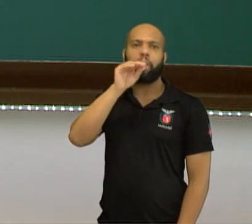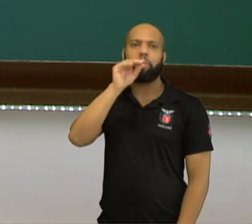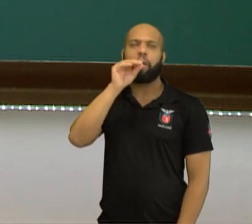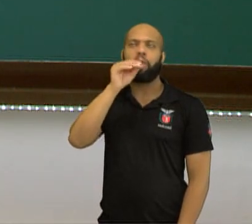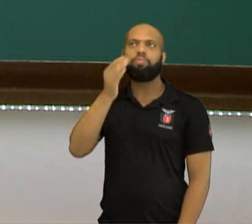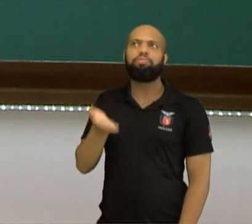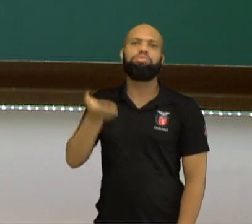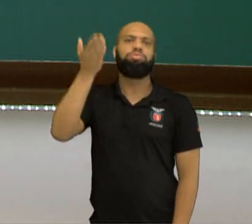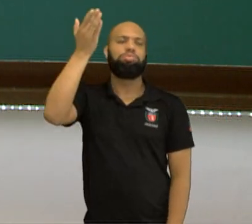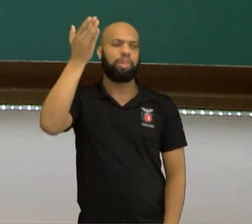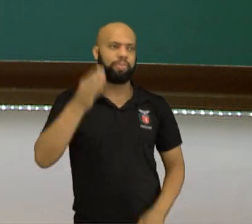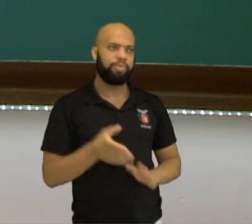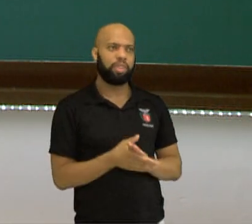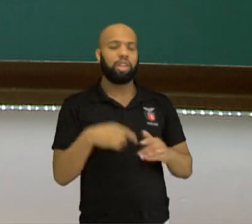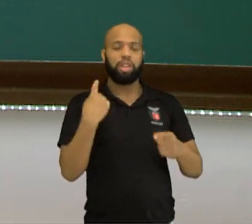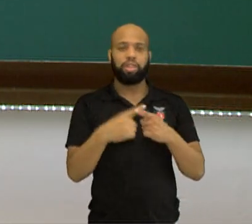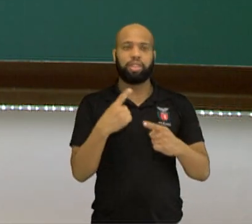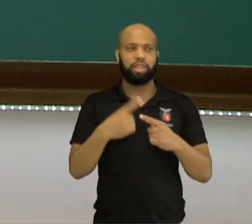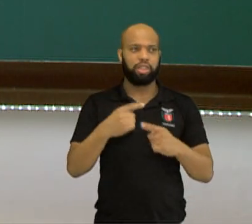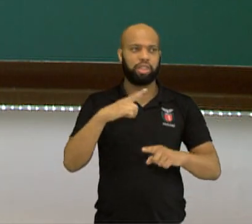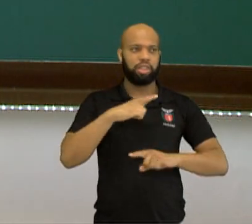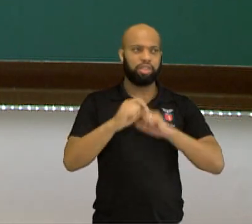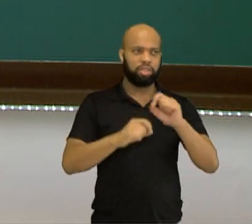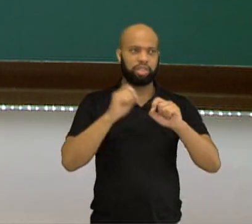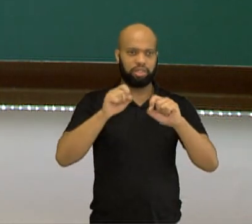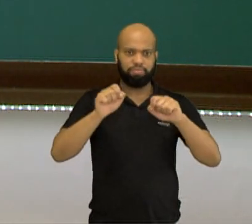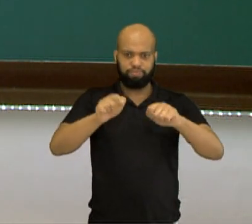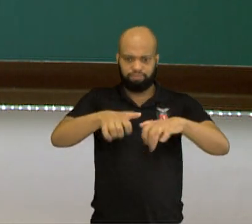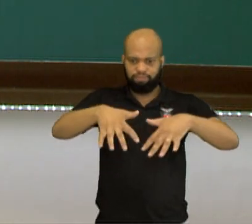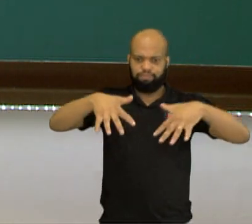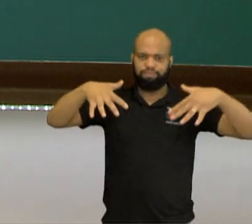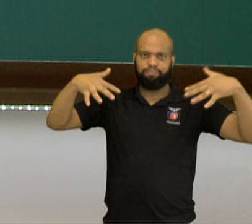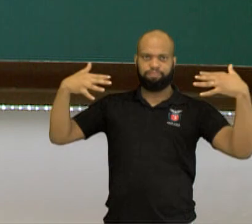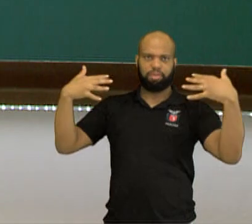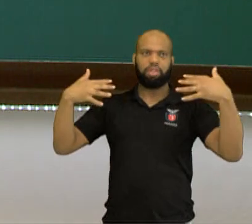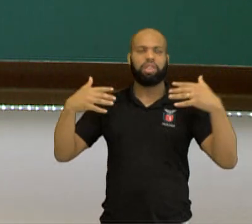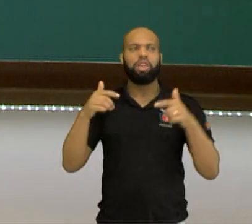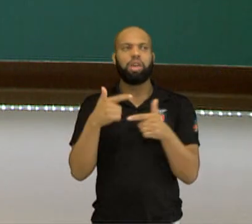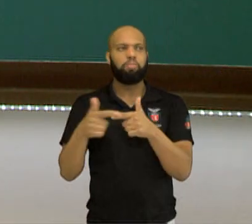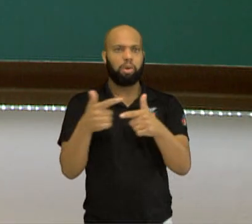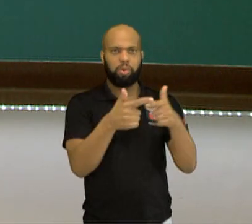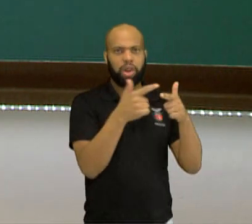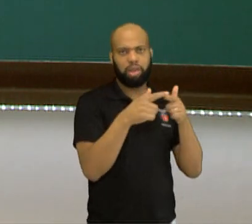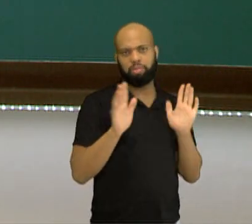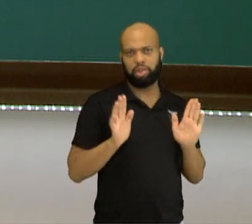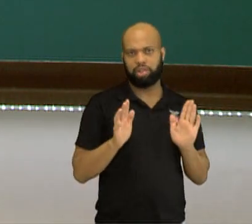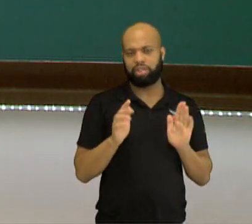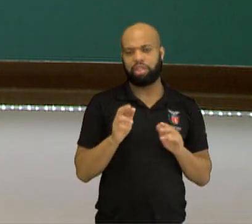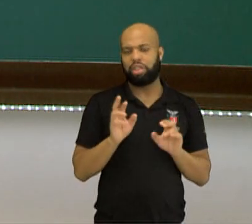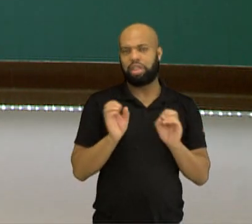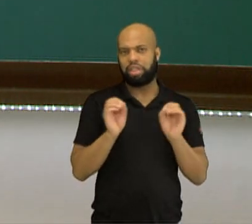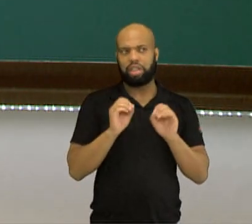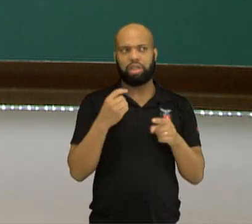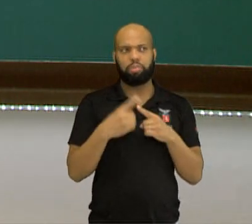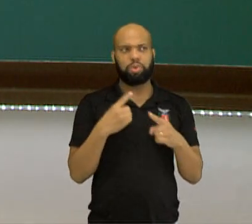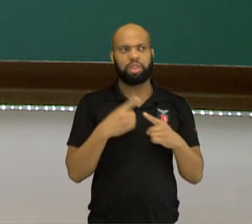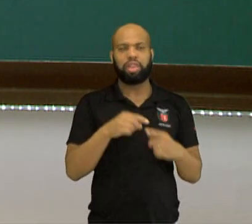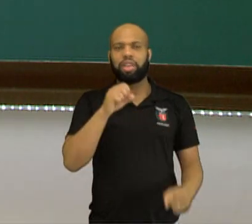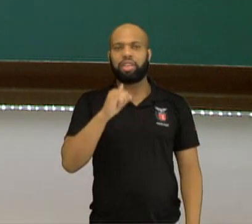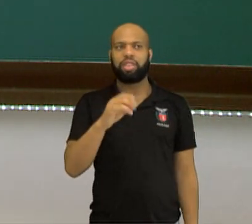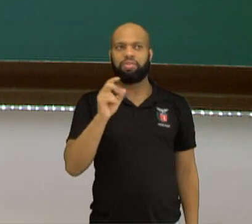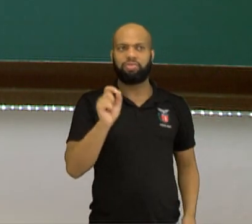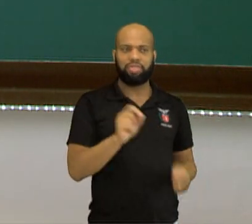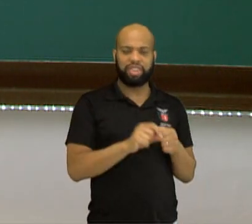Visto que a arena ali, aquele teatro, ele não tinha tanto problema assim com a acústica, né? Um estalar de